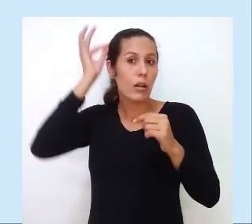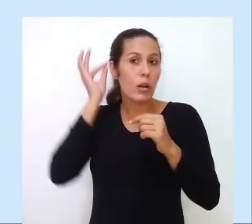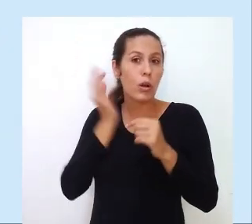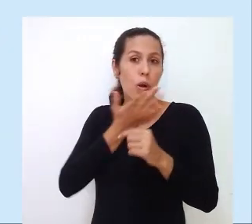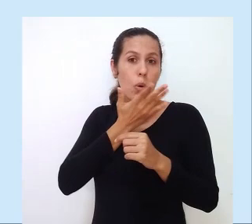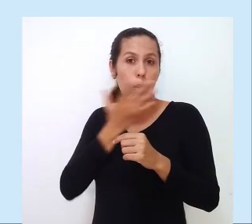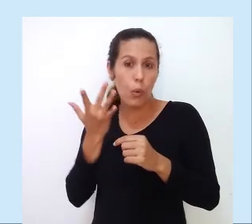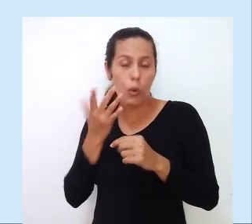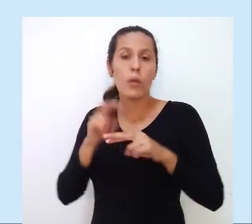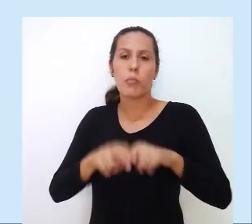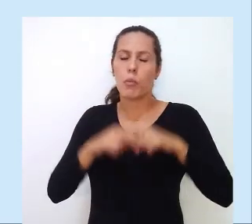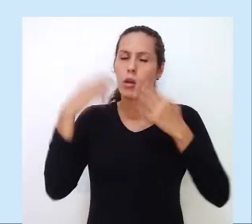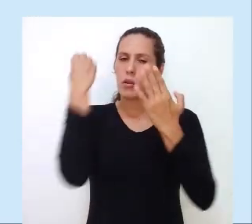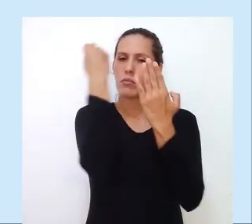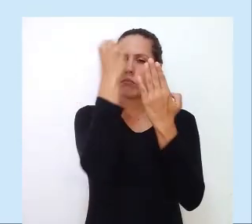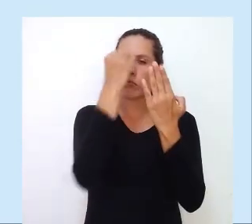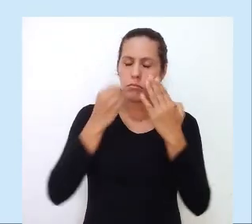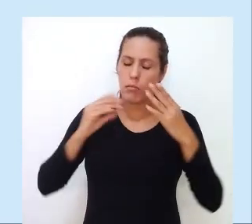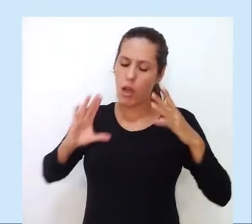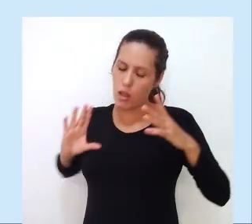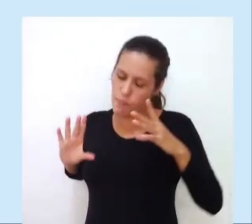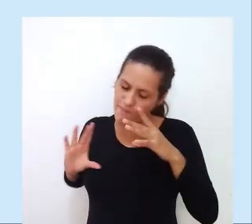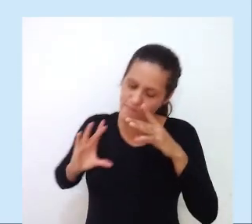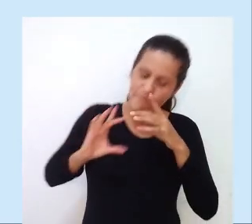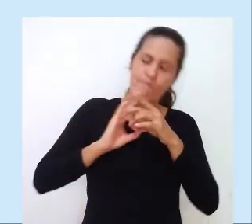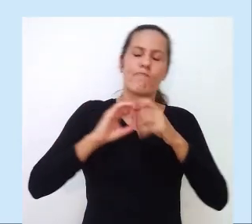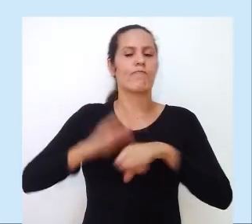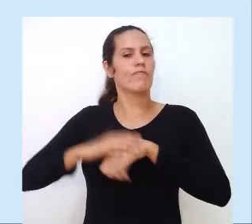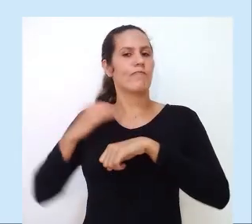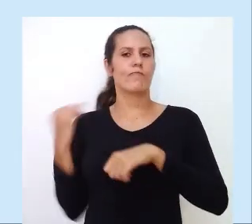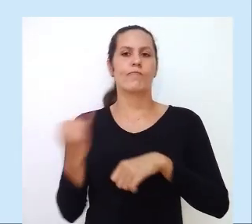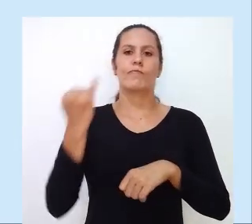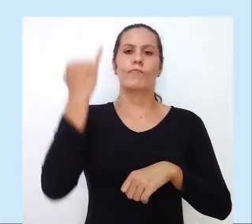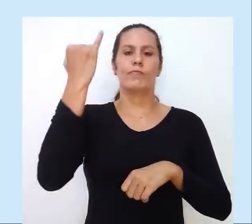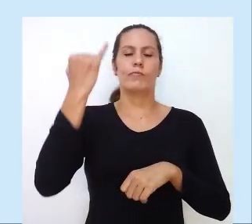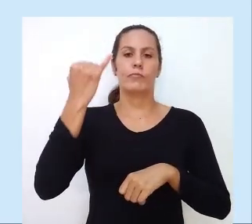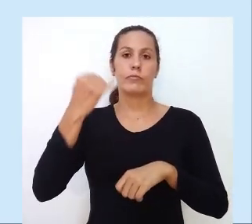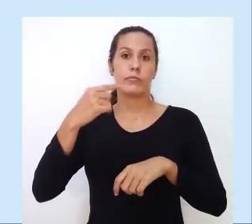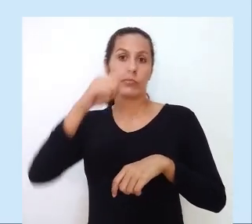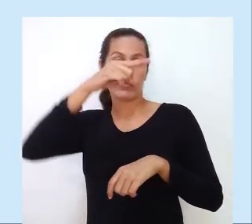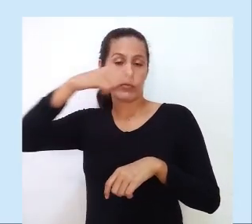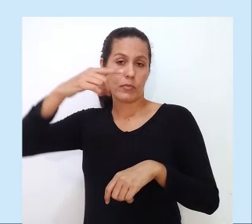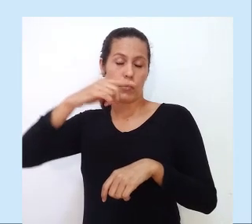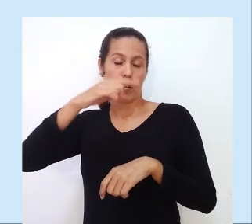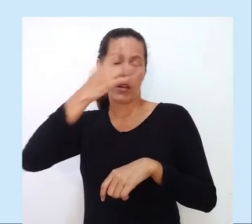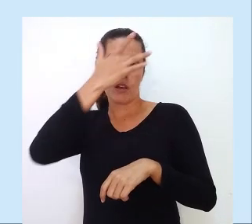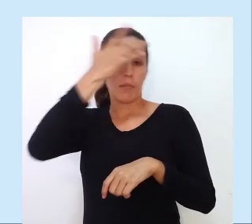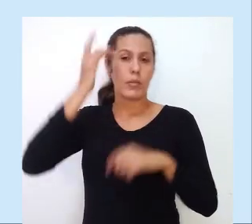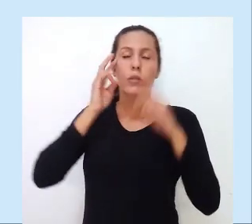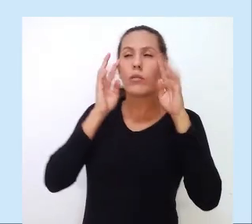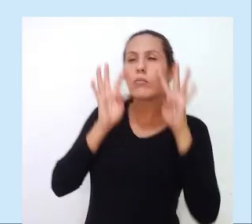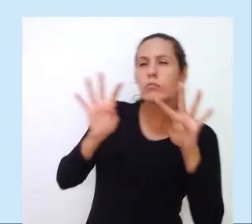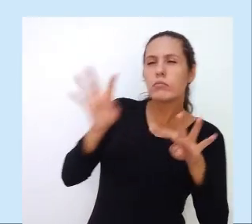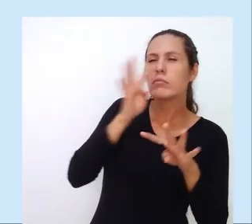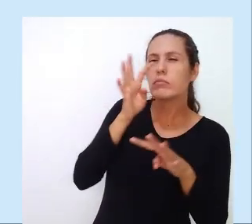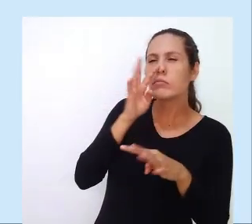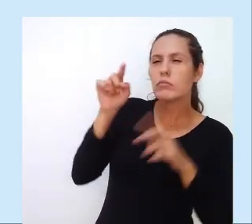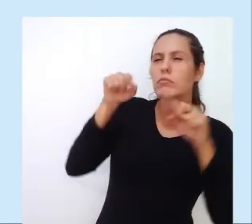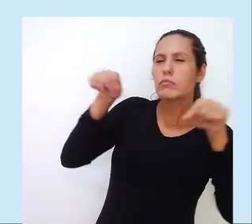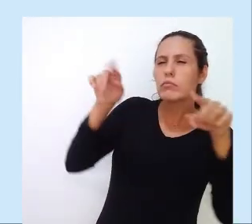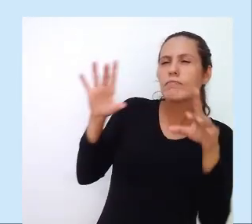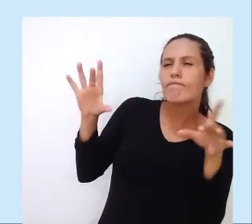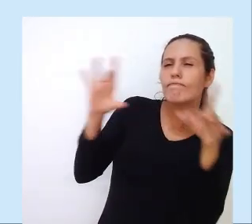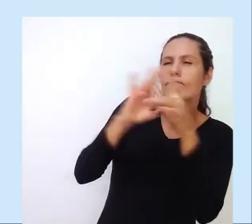ator através da maquiagem. Então, ela também é de fundamental importância para a plateia conseguir reconhecer aquele